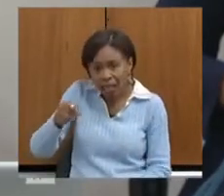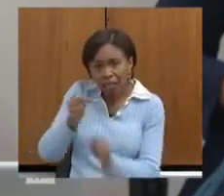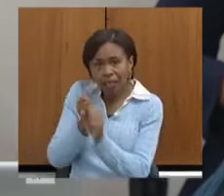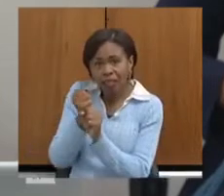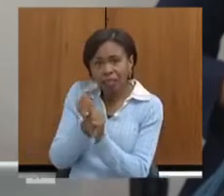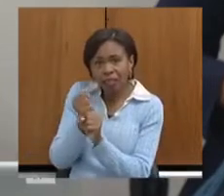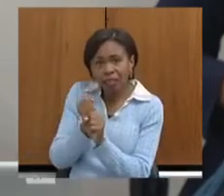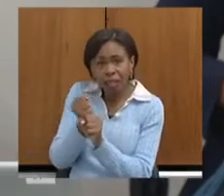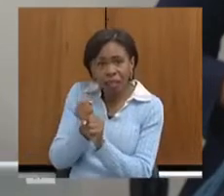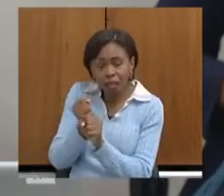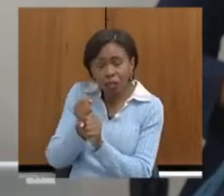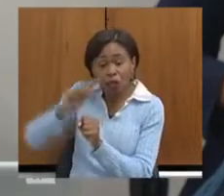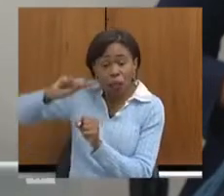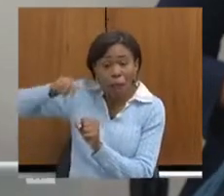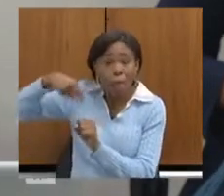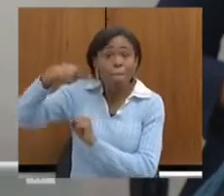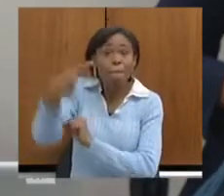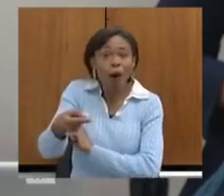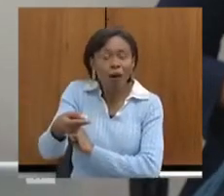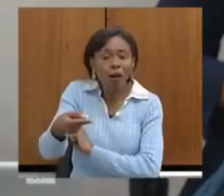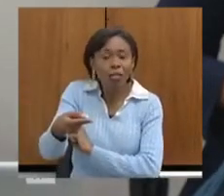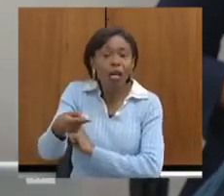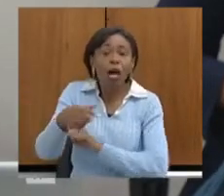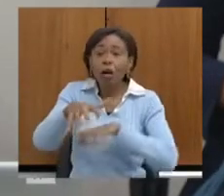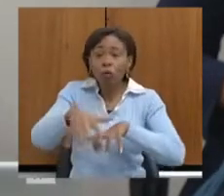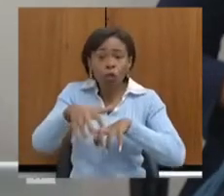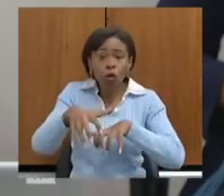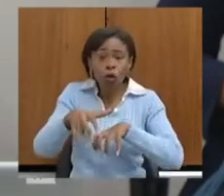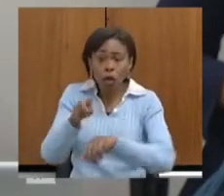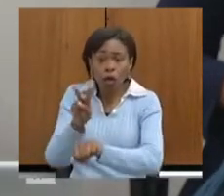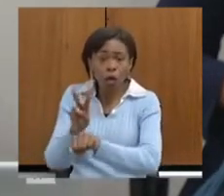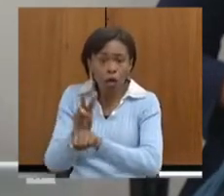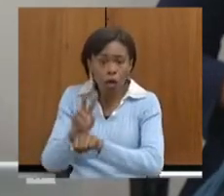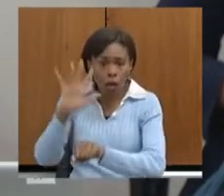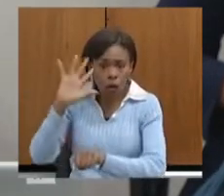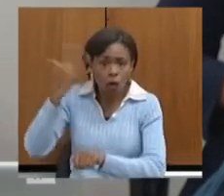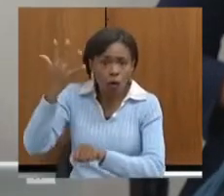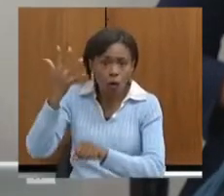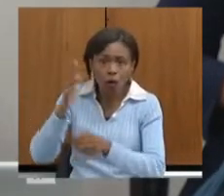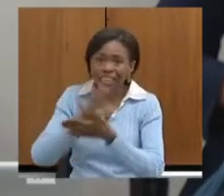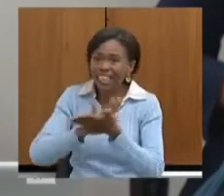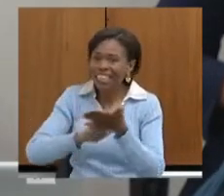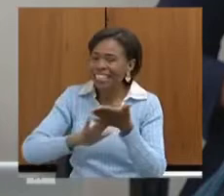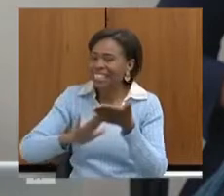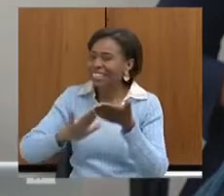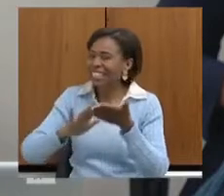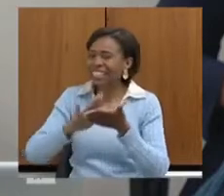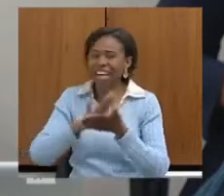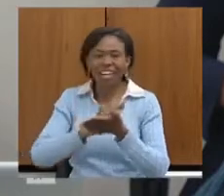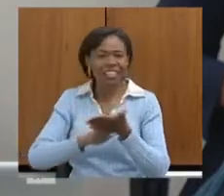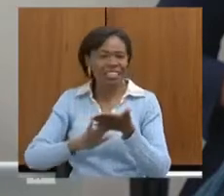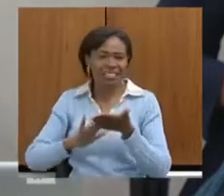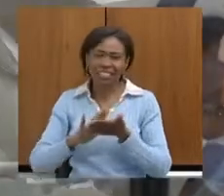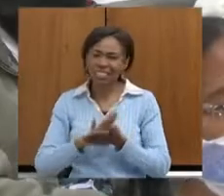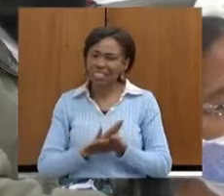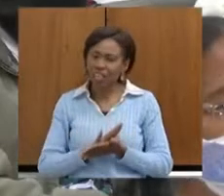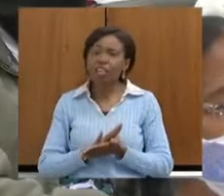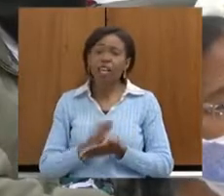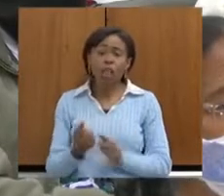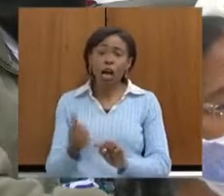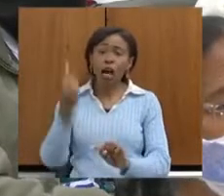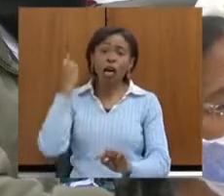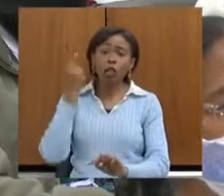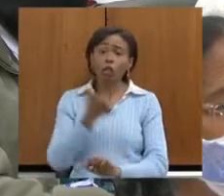governo do estado acolheram resolveram a vida das pessoas a gente tem gente que perdeu a casa lá em 2015 e